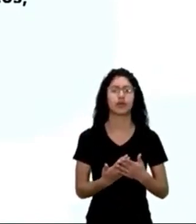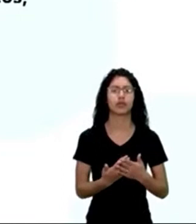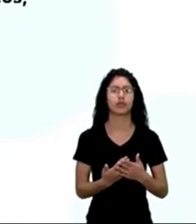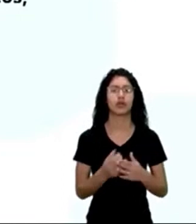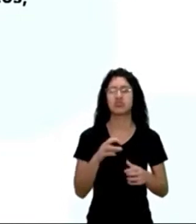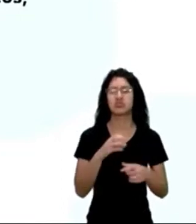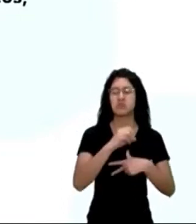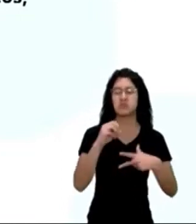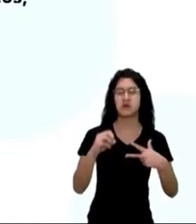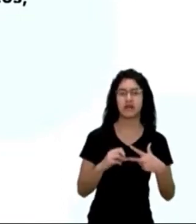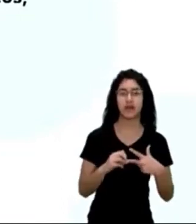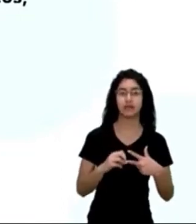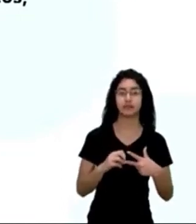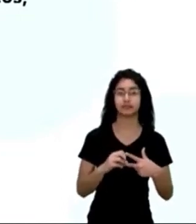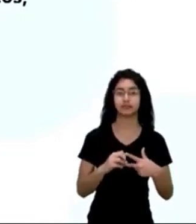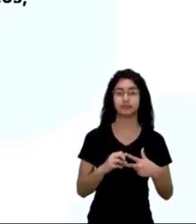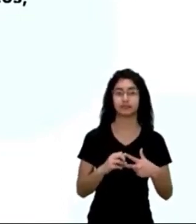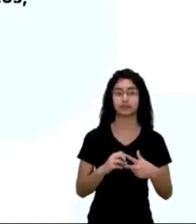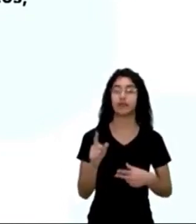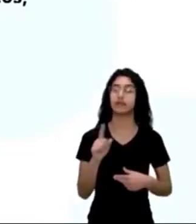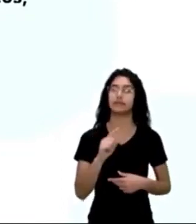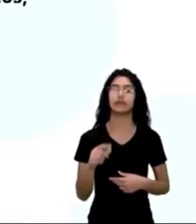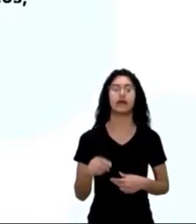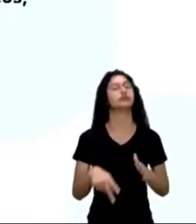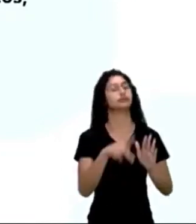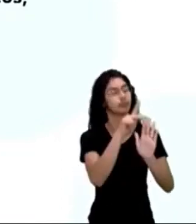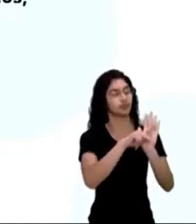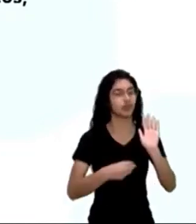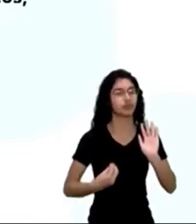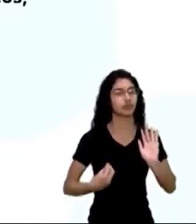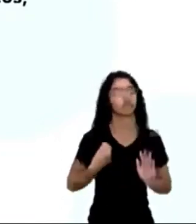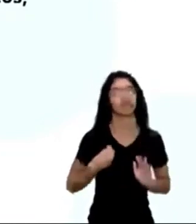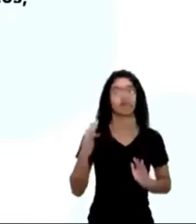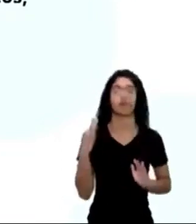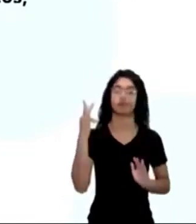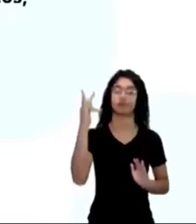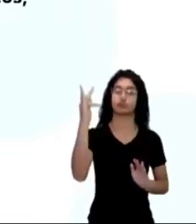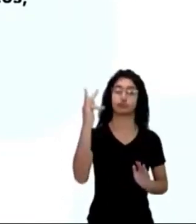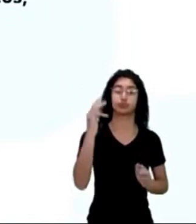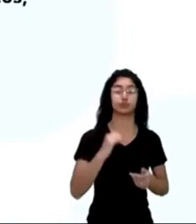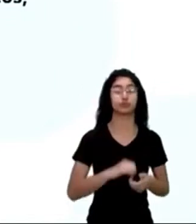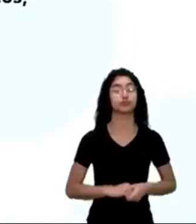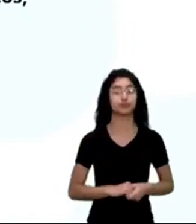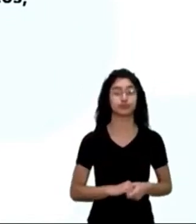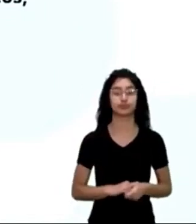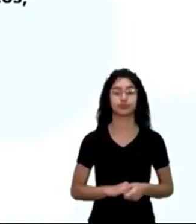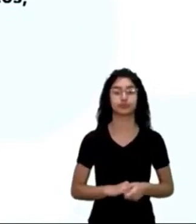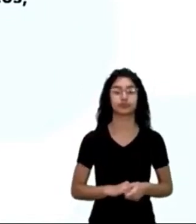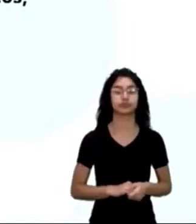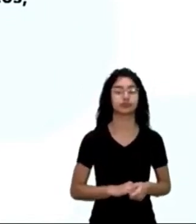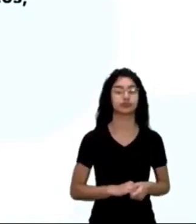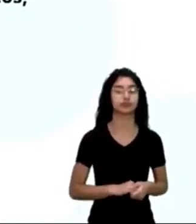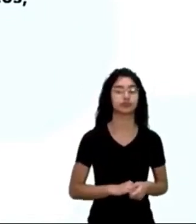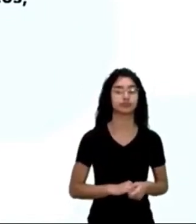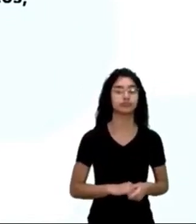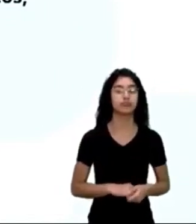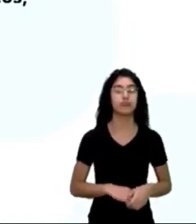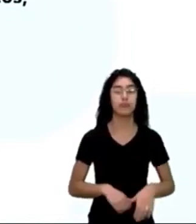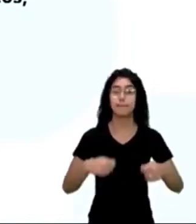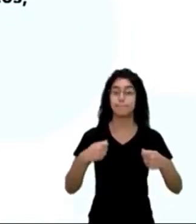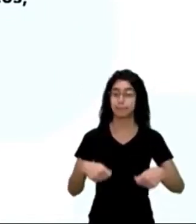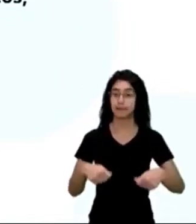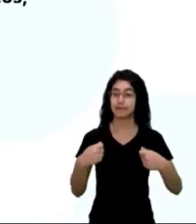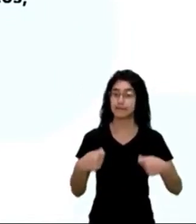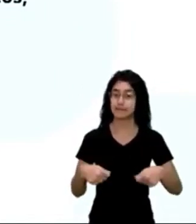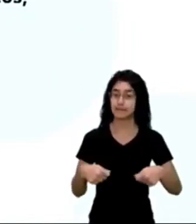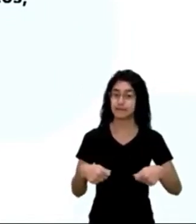né? Você tem que lembrar que aí está caminhando para o seu projeto de vida. Seja consciente de que você aprende